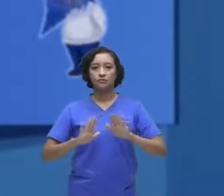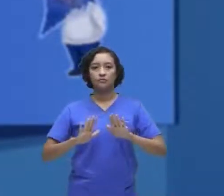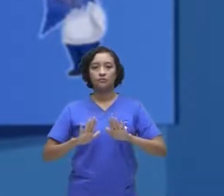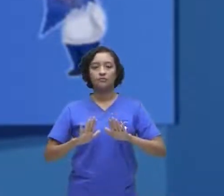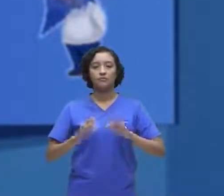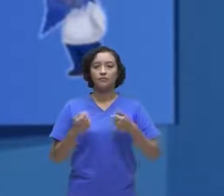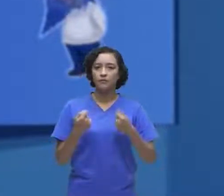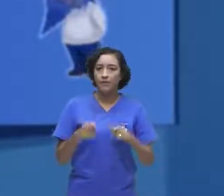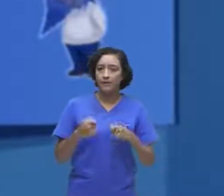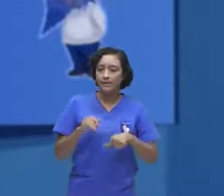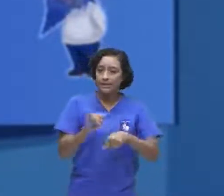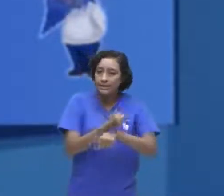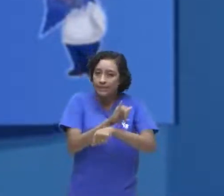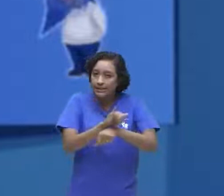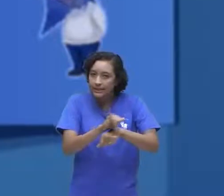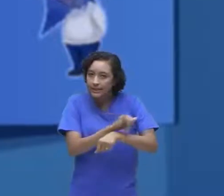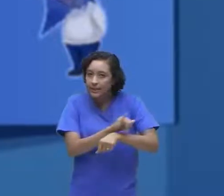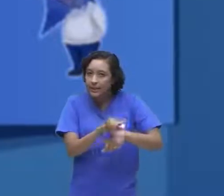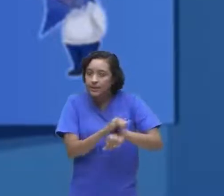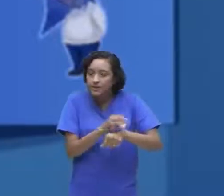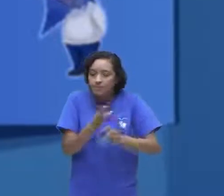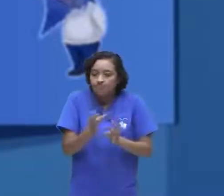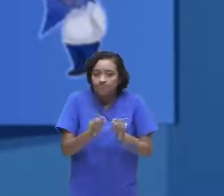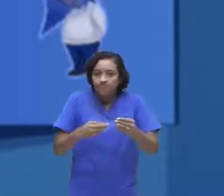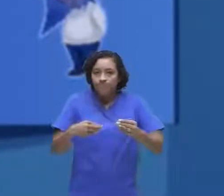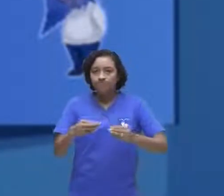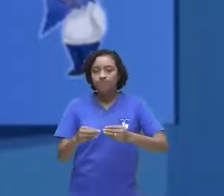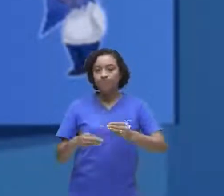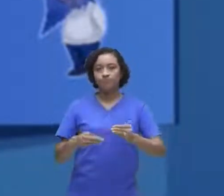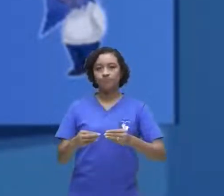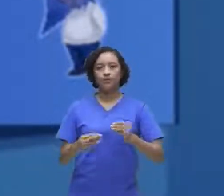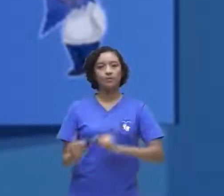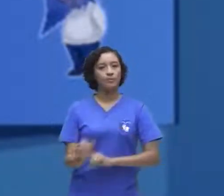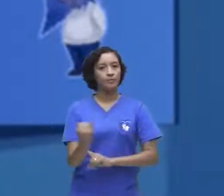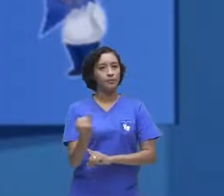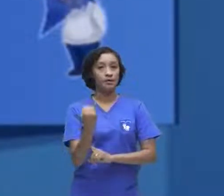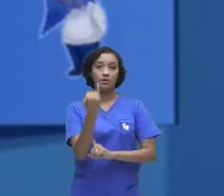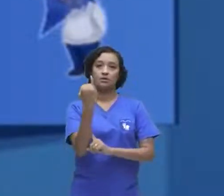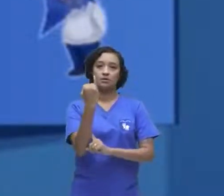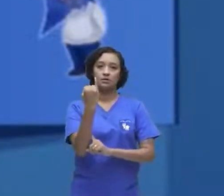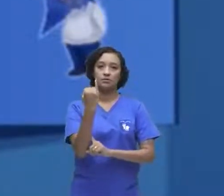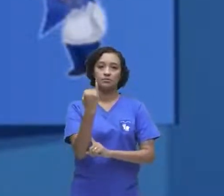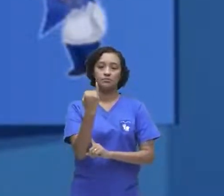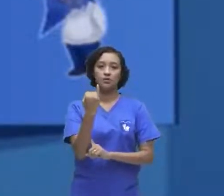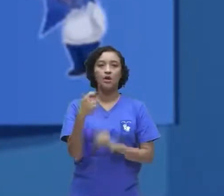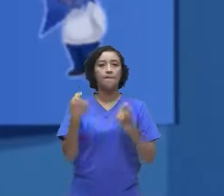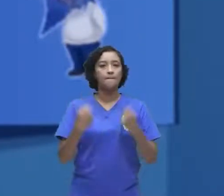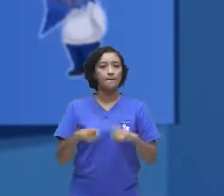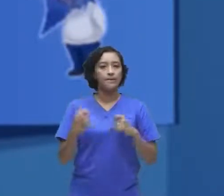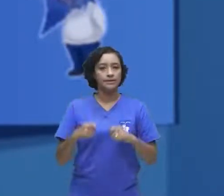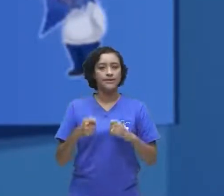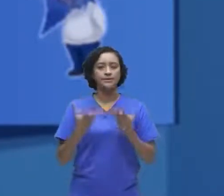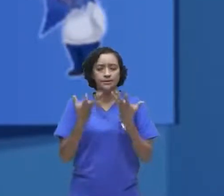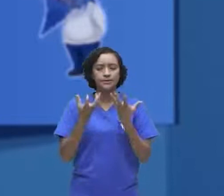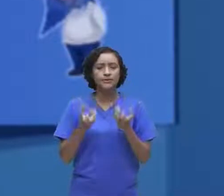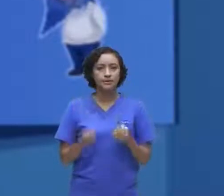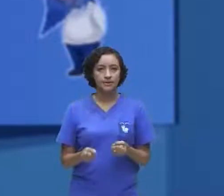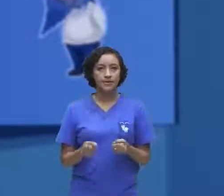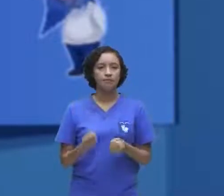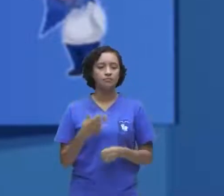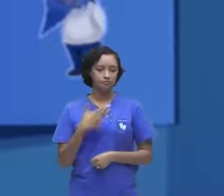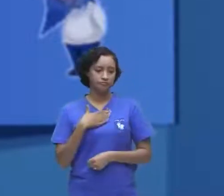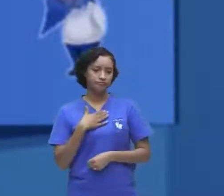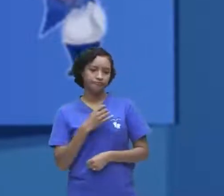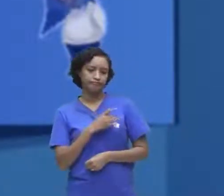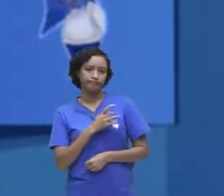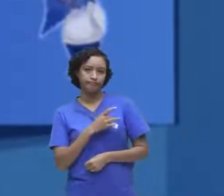fazer as estratégias que a gente está colocando aqui importante. Acolher que eu estou com medo. Eu acolho, eu estou com medo.